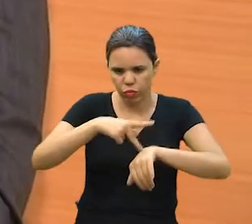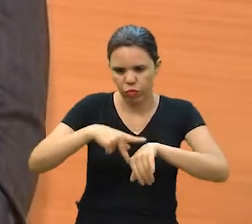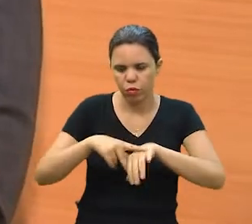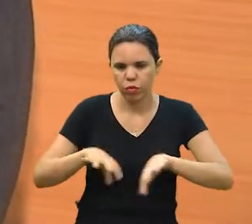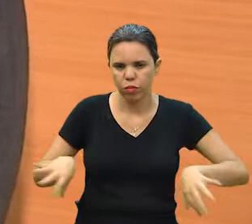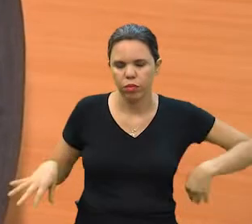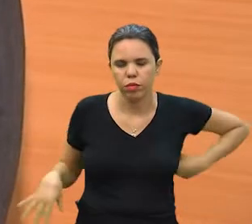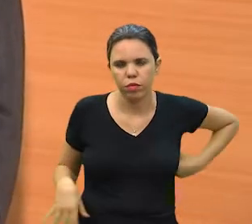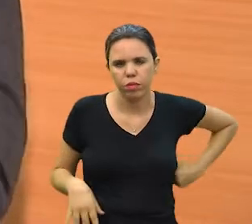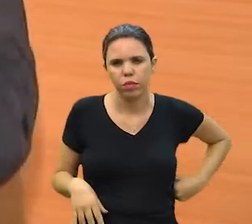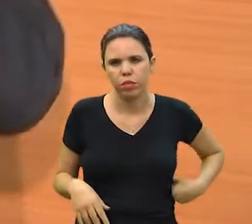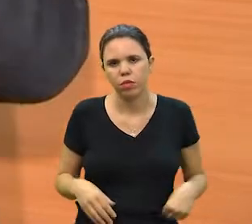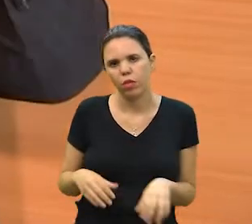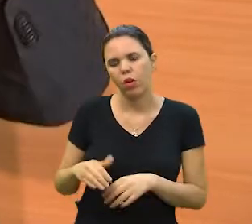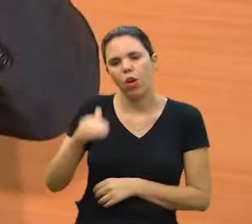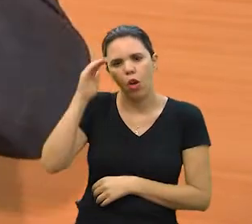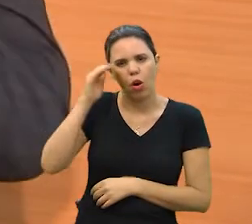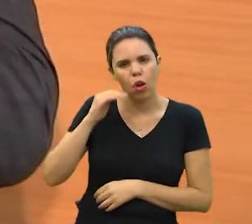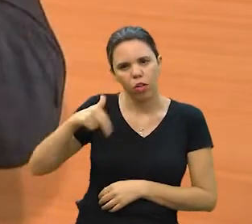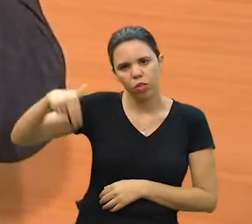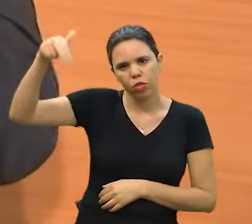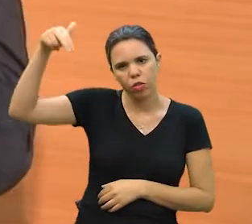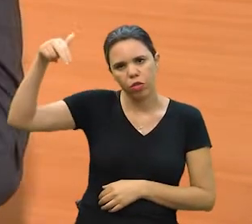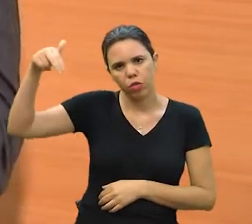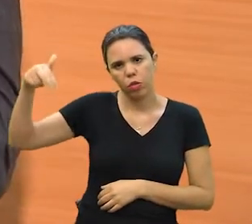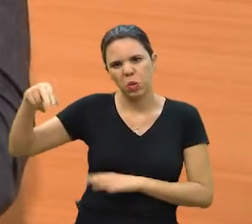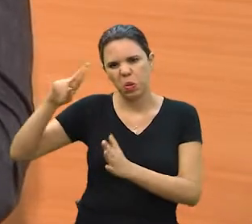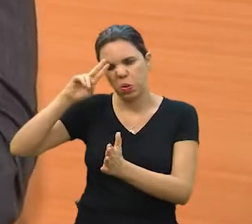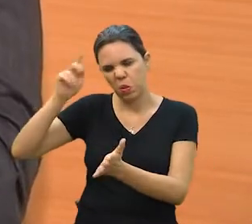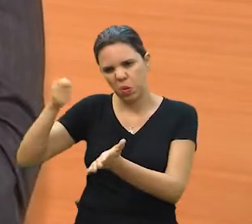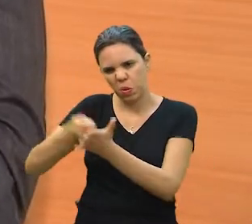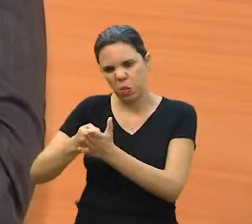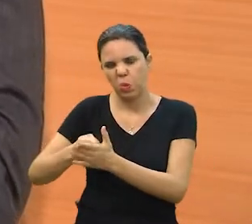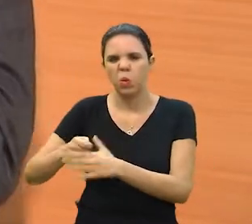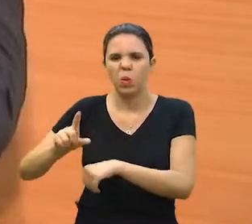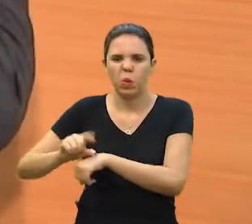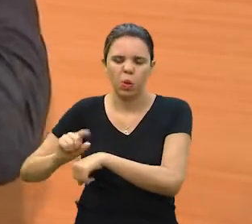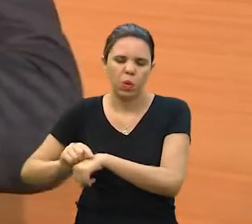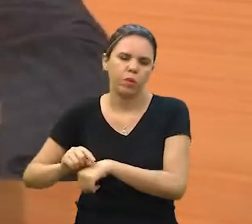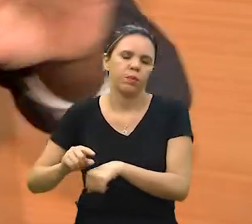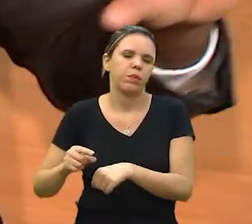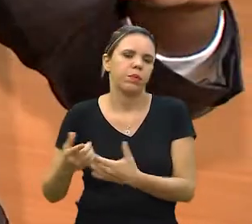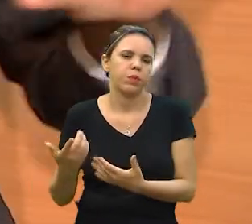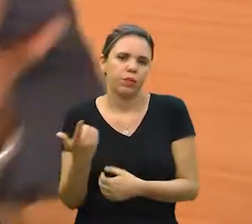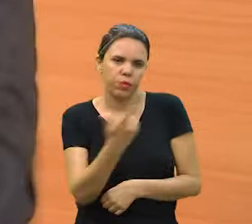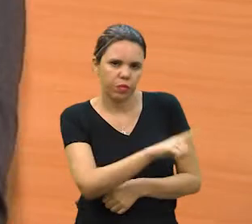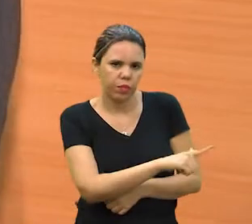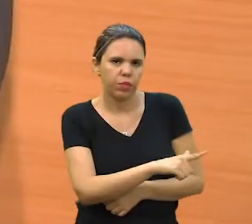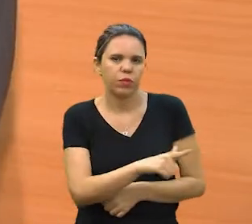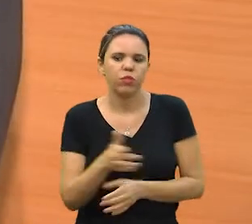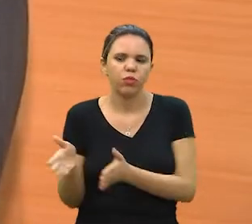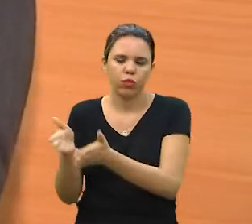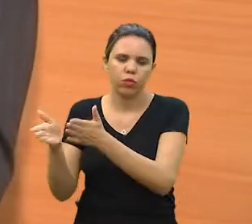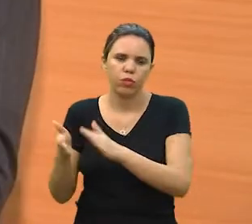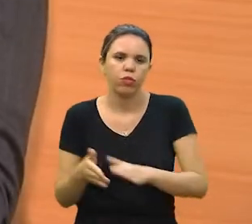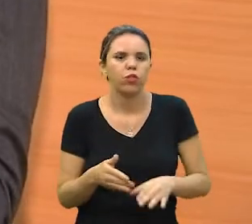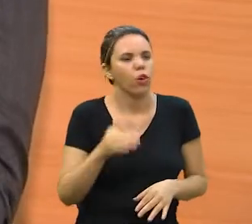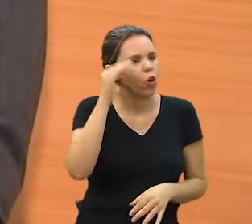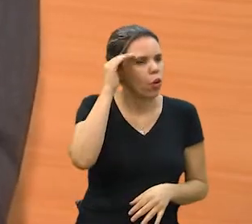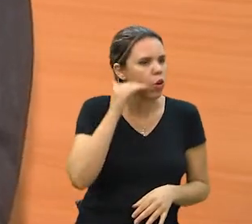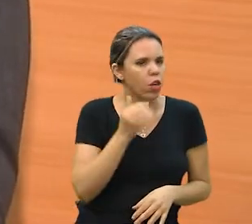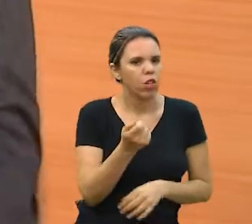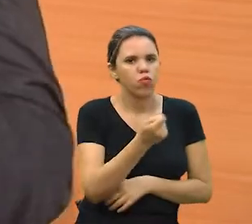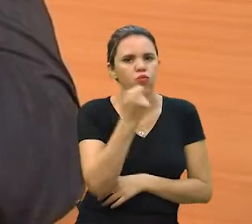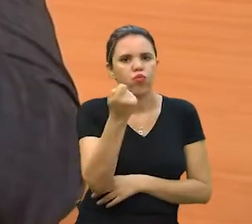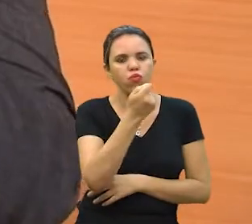2. Aí a gente pega a Coreia do Norte, que tem um regime comunista e adotou um outro caminho, e tem a Coreia do